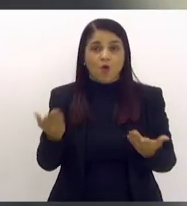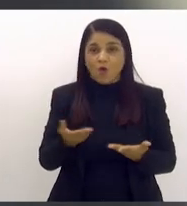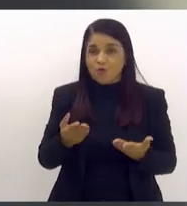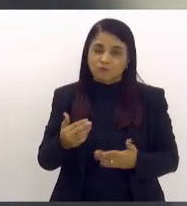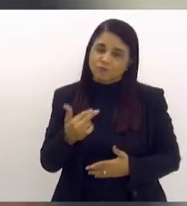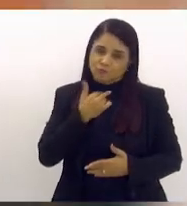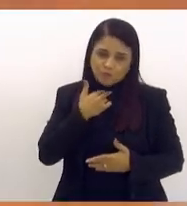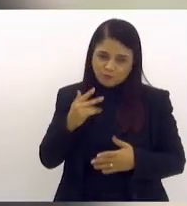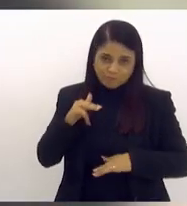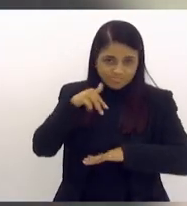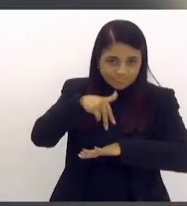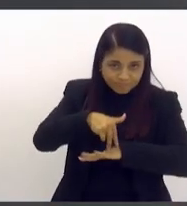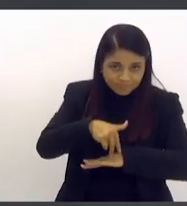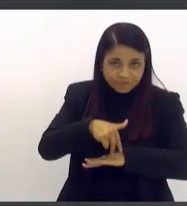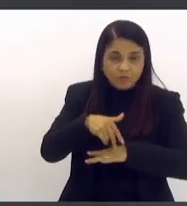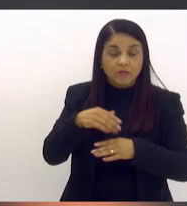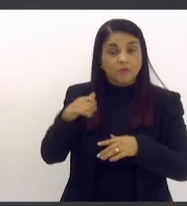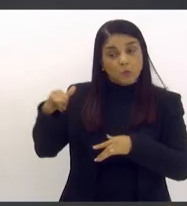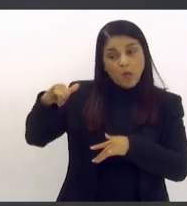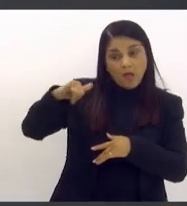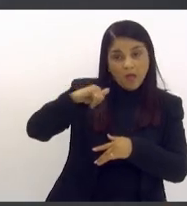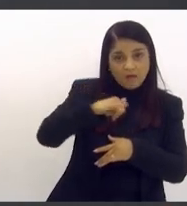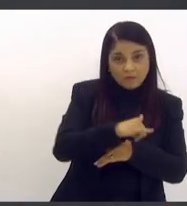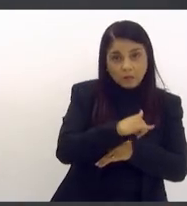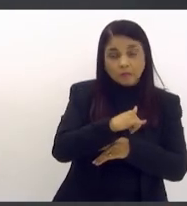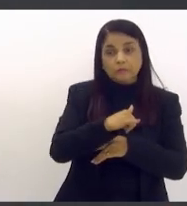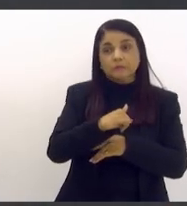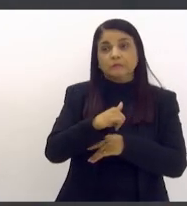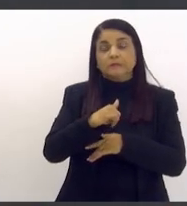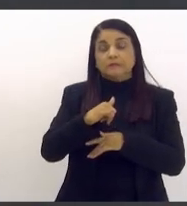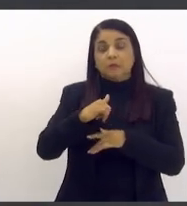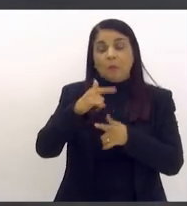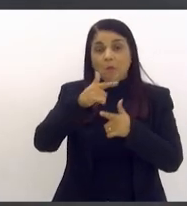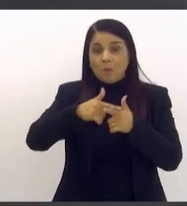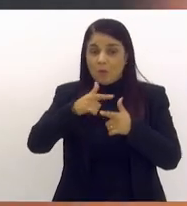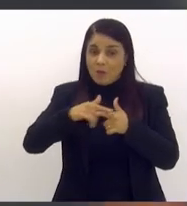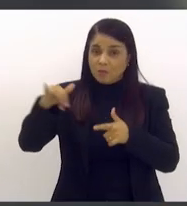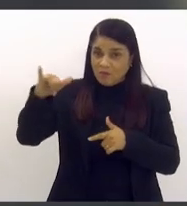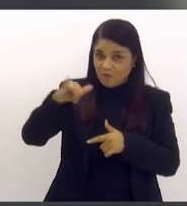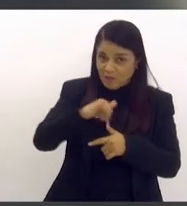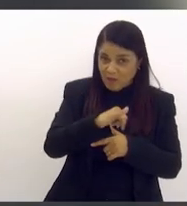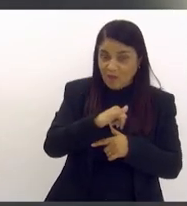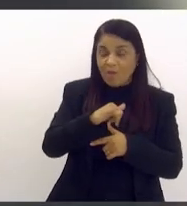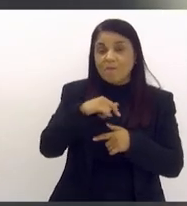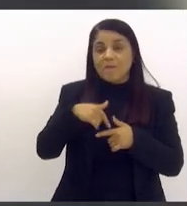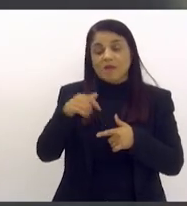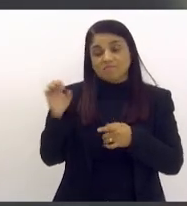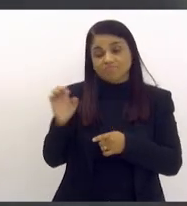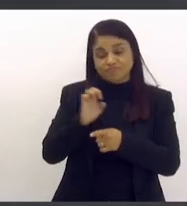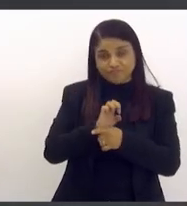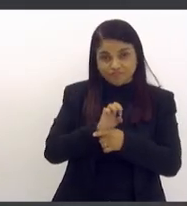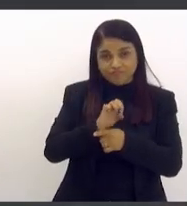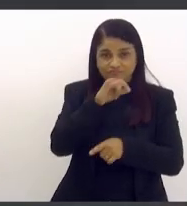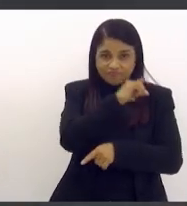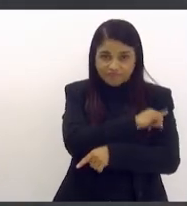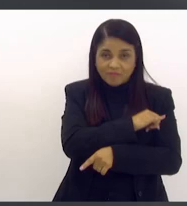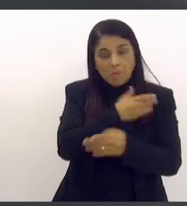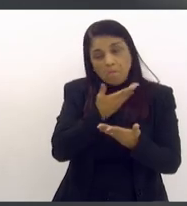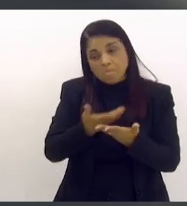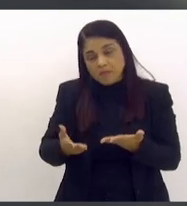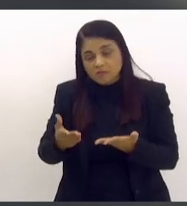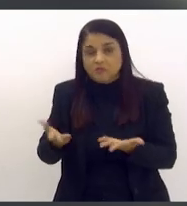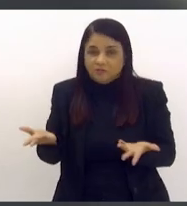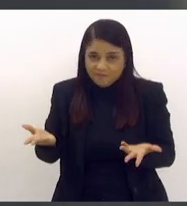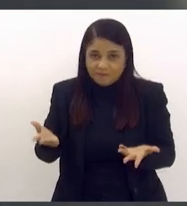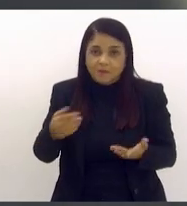podendo estar aí estava dentro do avião deu uma apan no avião no qual eu estava me deslocando para o Rio de Janeiro acabei perdendo a viagem